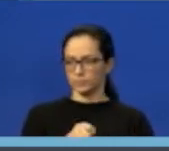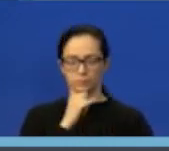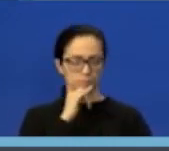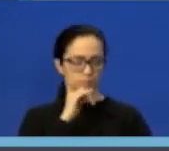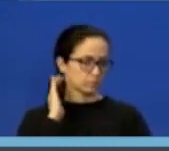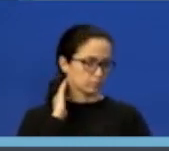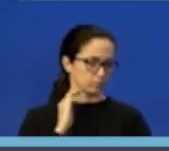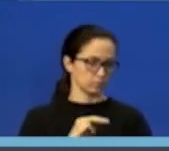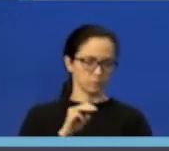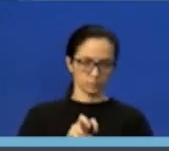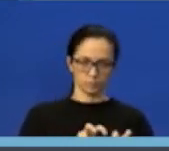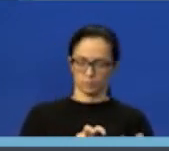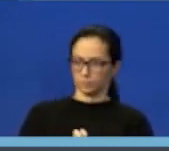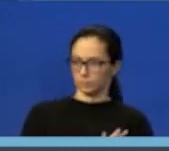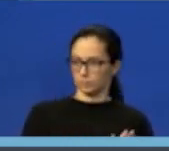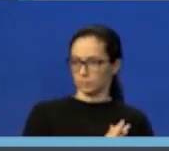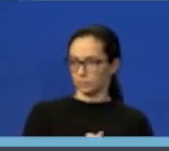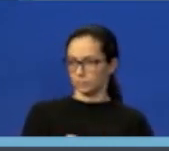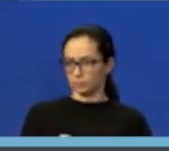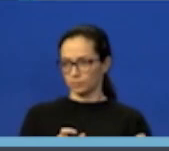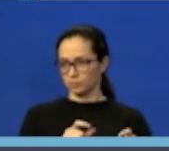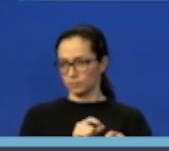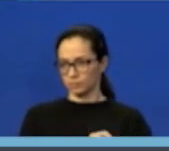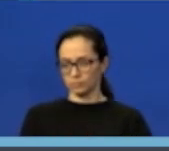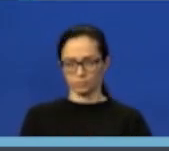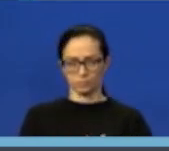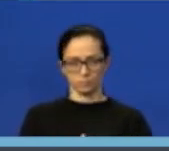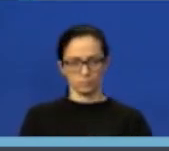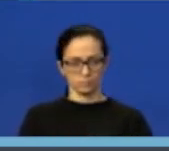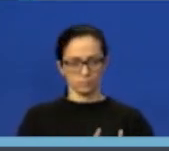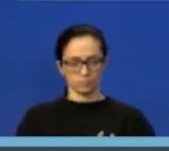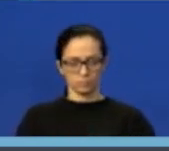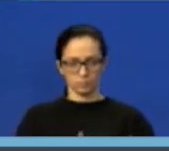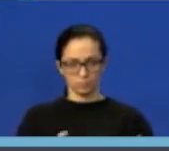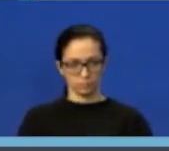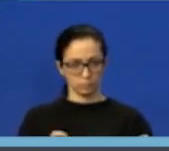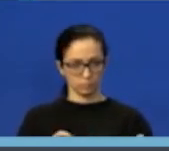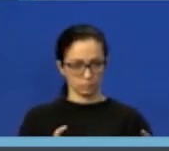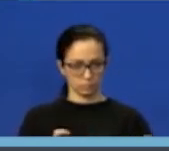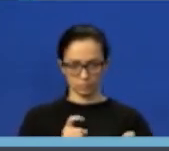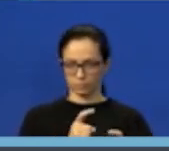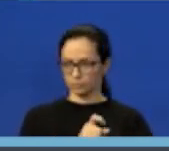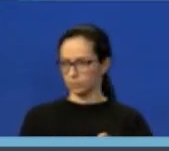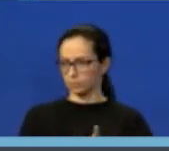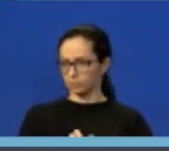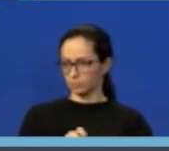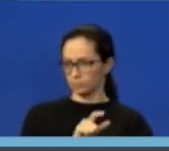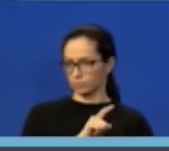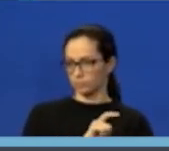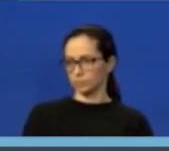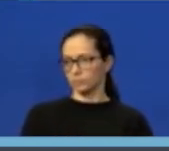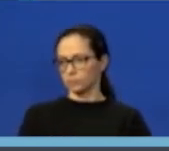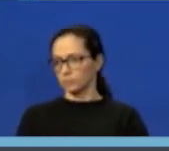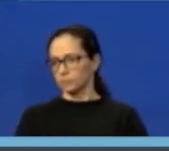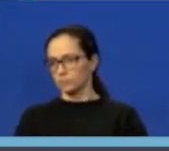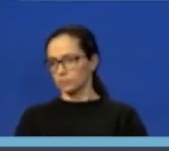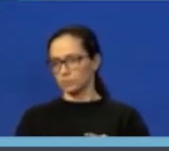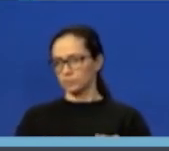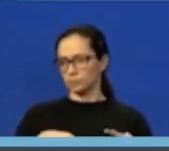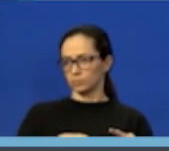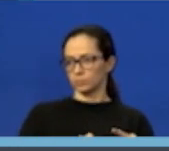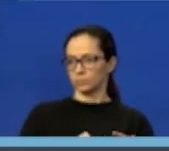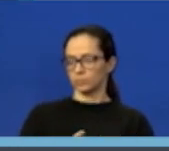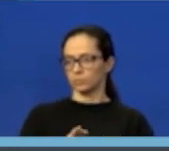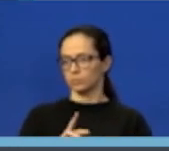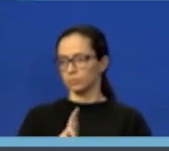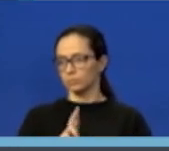viral, tuberculosa, fúngica, bacteriana, esclerose múltipla. Os neutrófilos, eles podem ser encontrados em